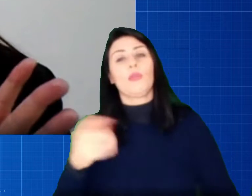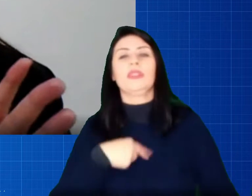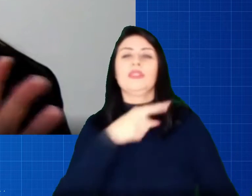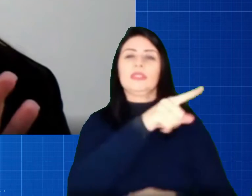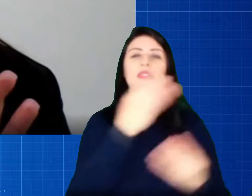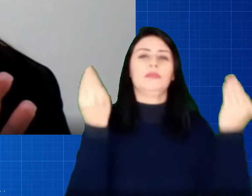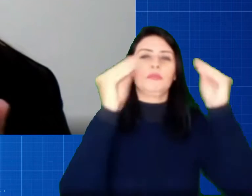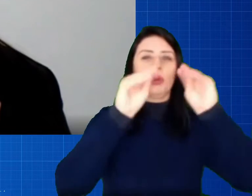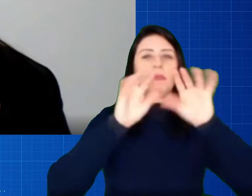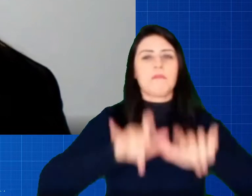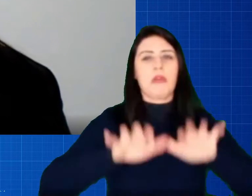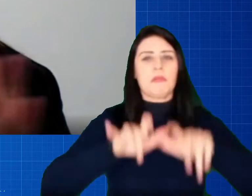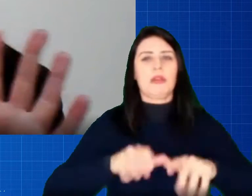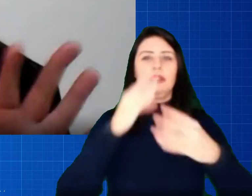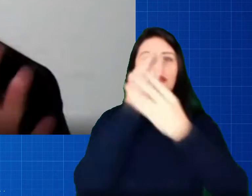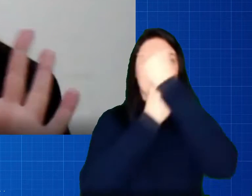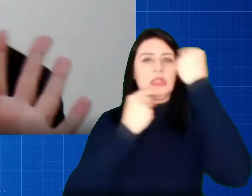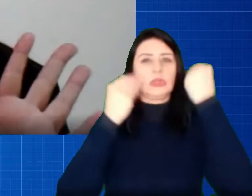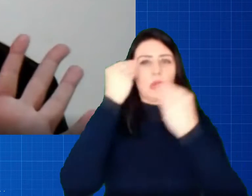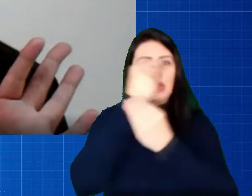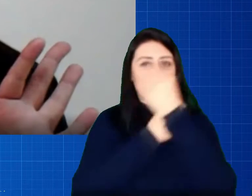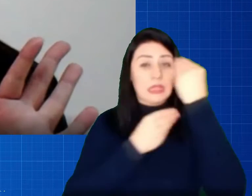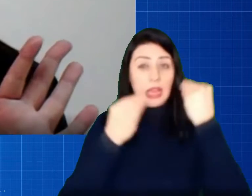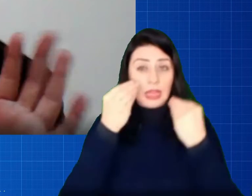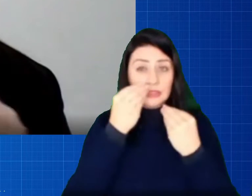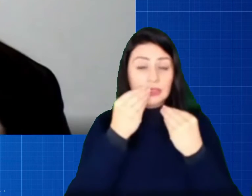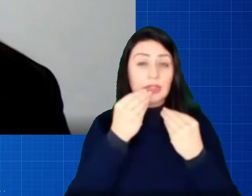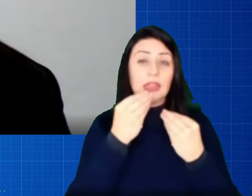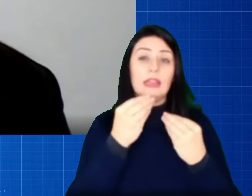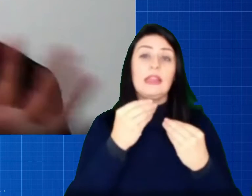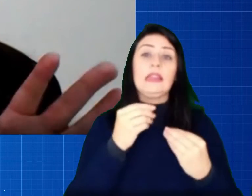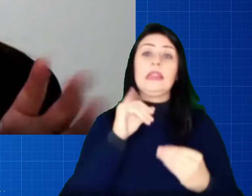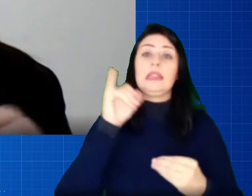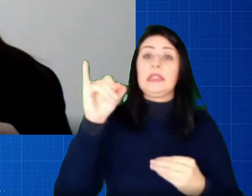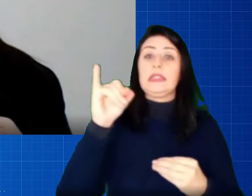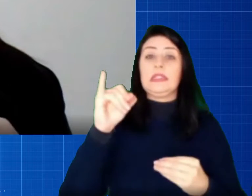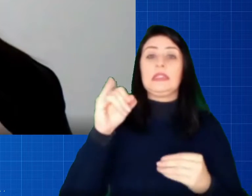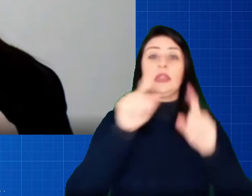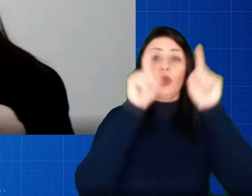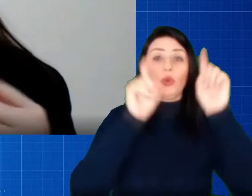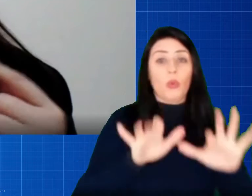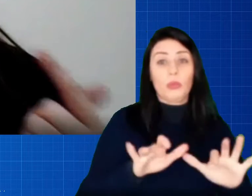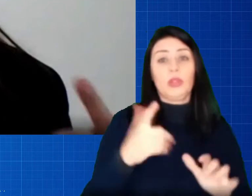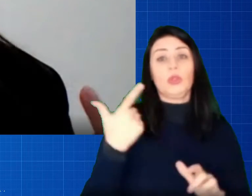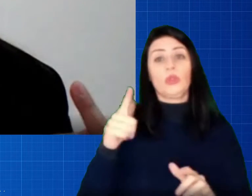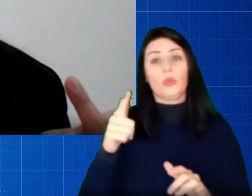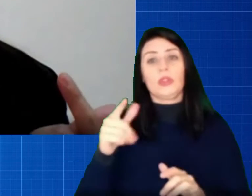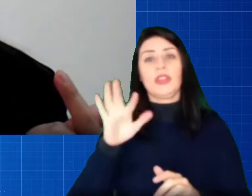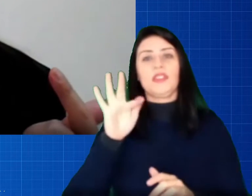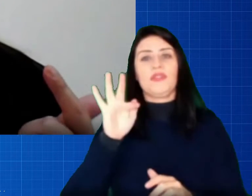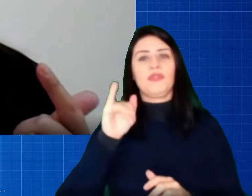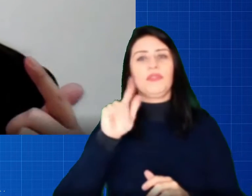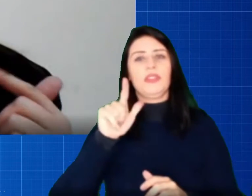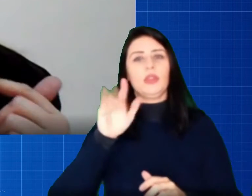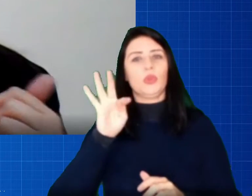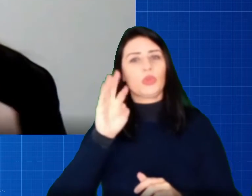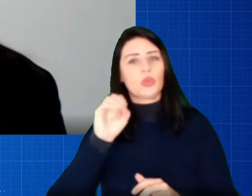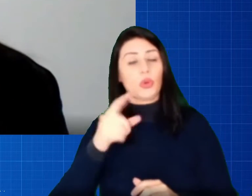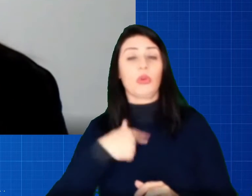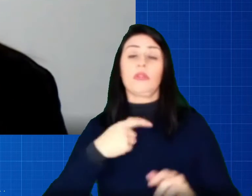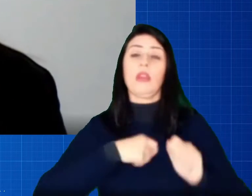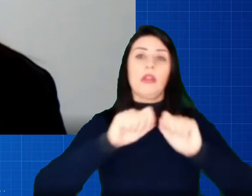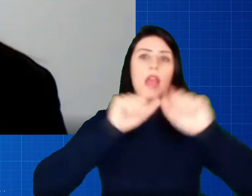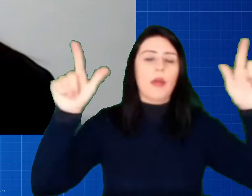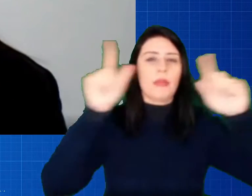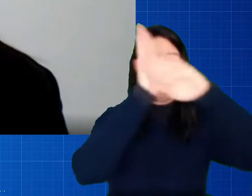sobre sexualidade, né, e seu computador não tiver nenhum filtro, você vai ver tudo o que você quer e o que você não quer. Né, eu até trabalho isso